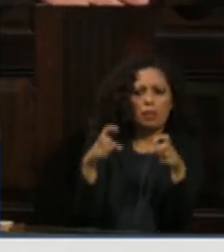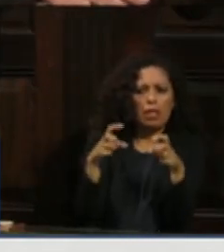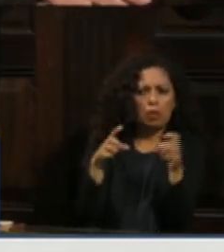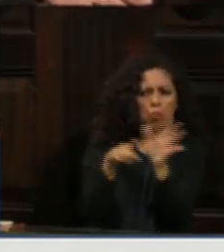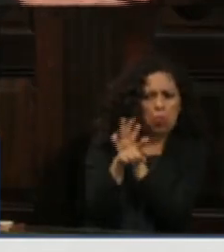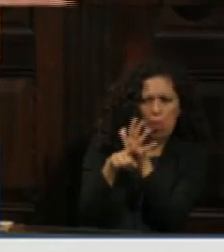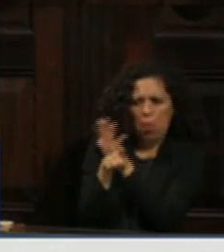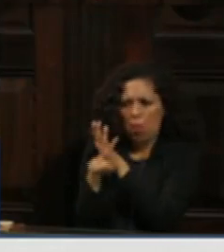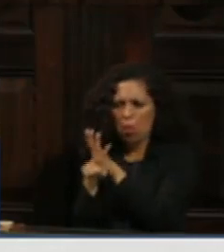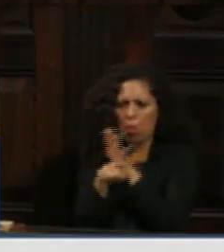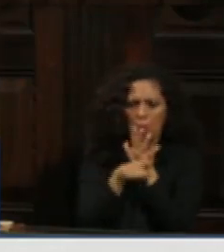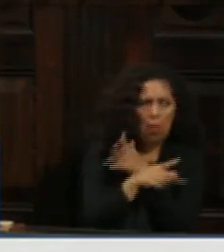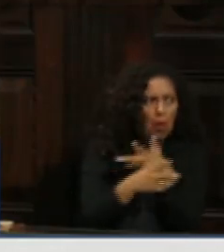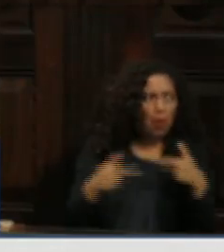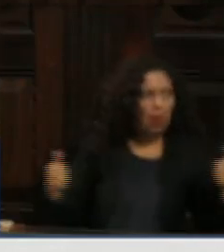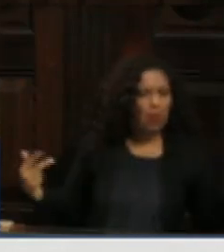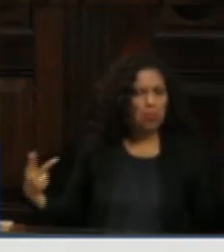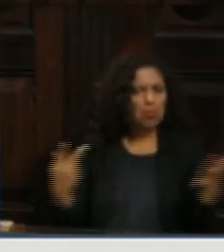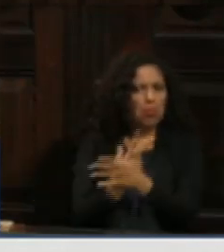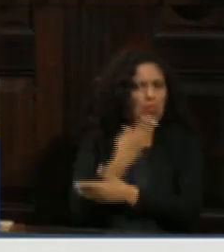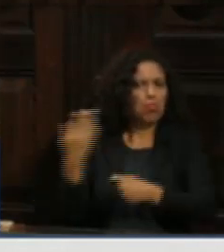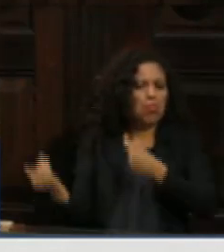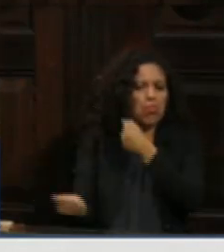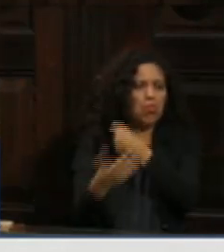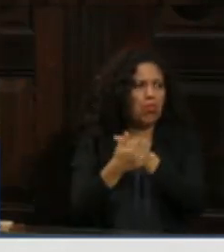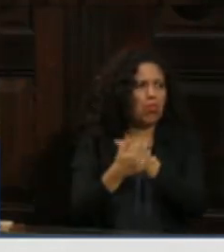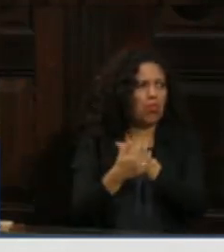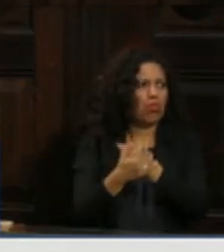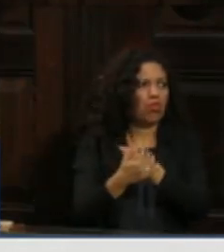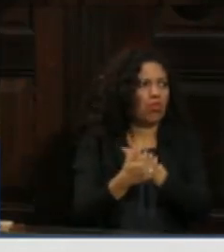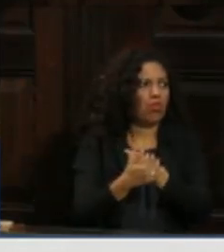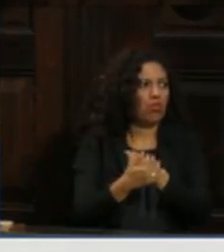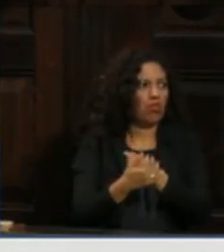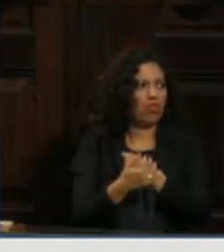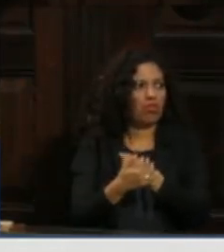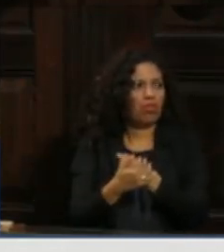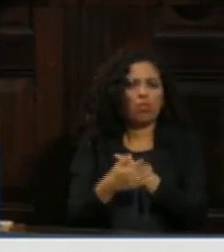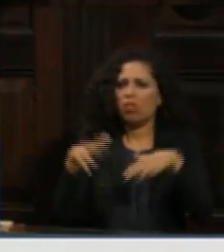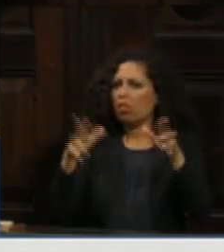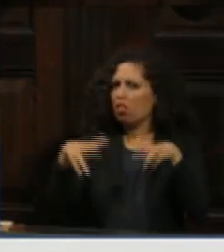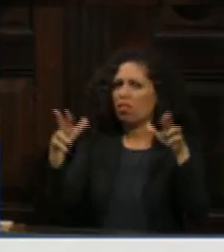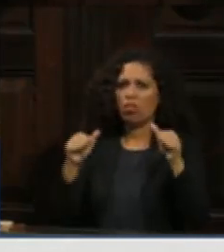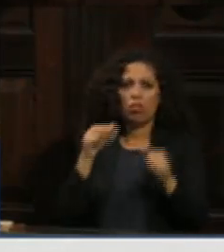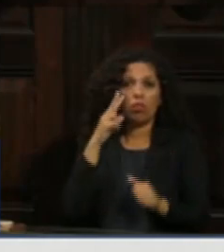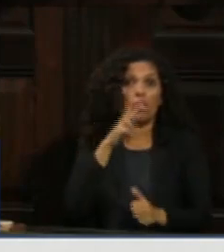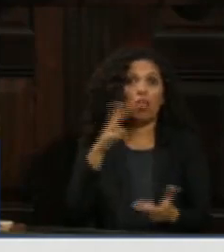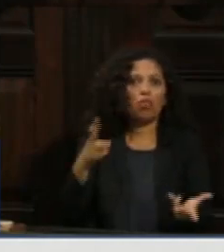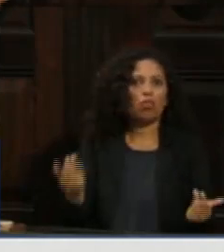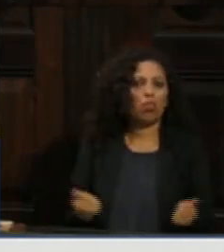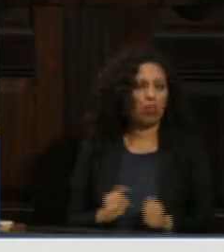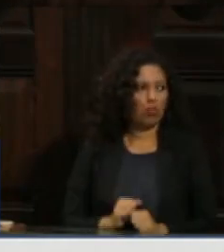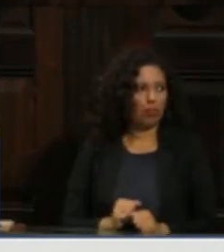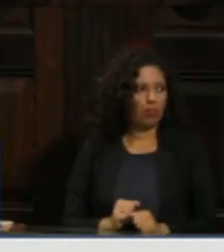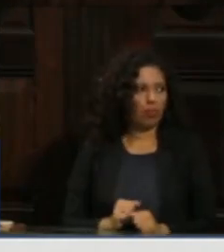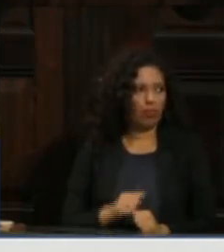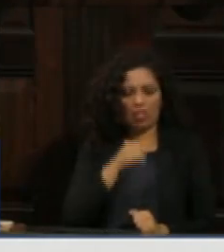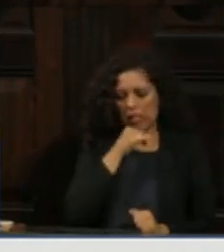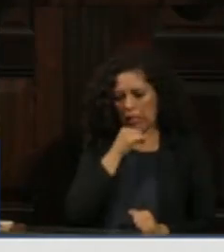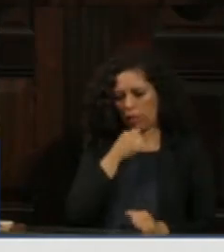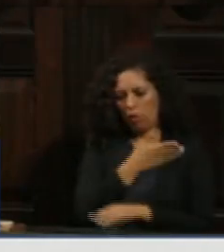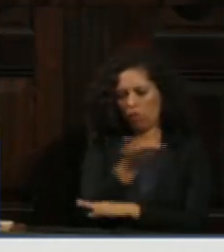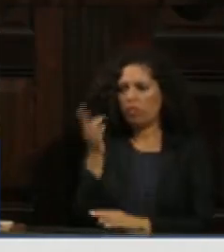se expõe. Porque estamos aqui, numa sessão pública permanentemente. Aqui nada